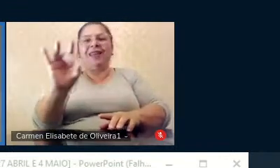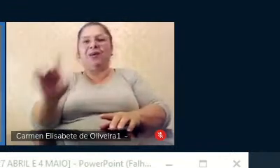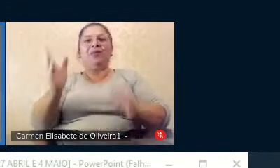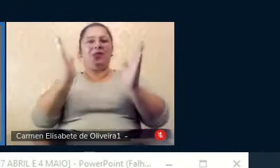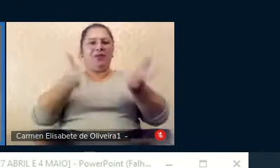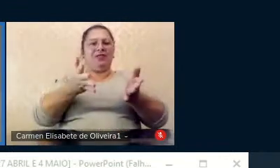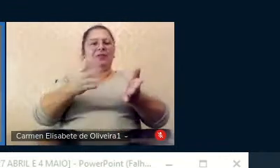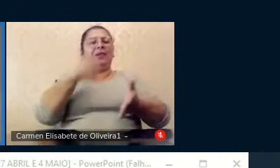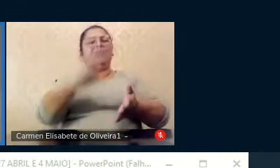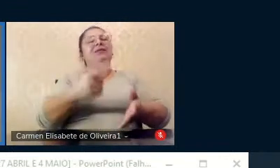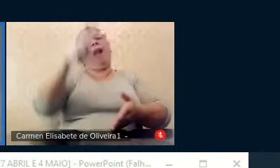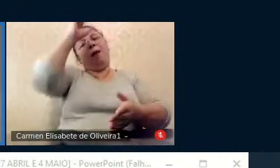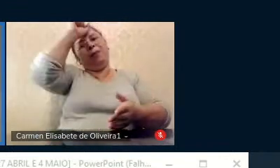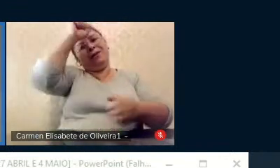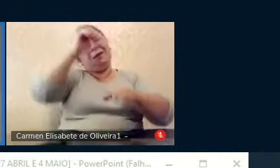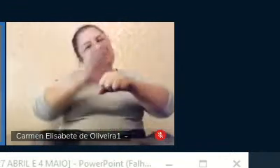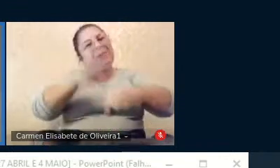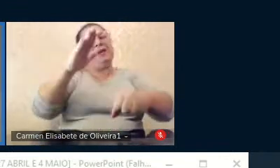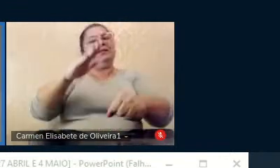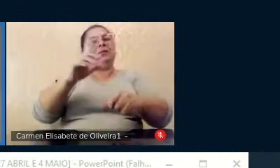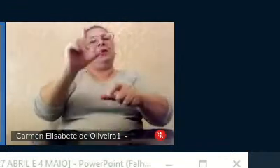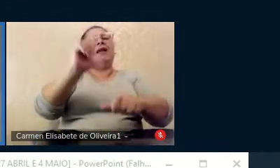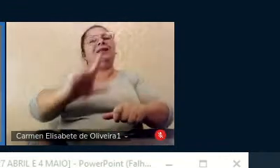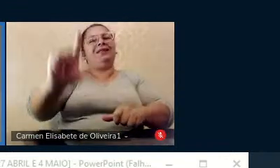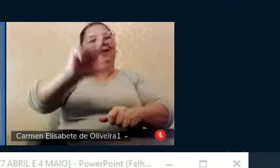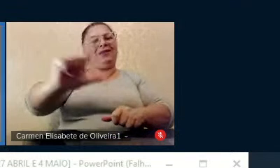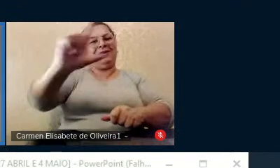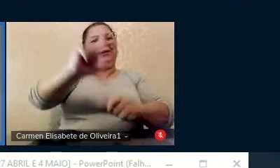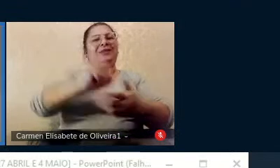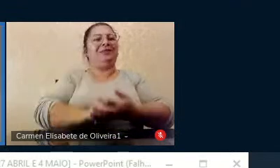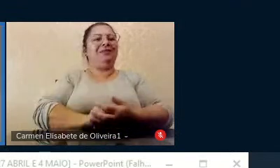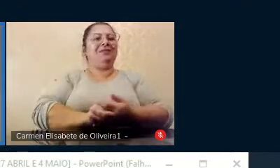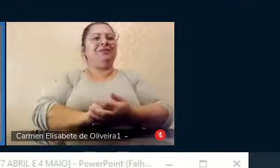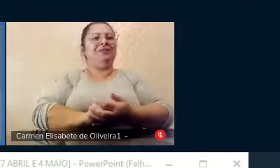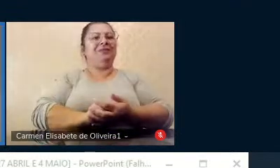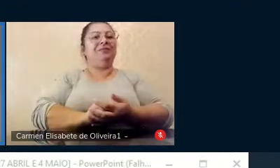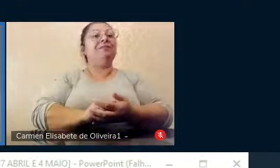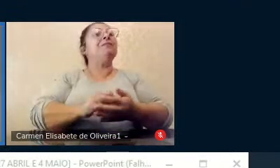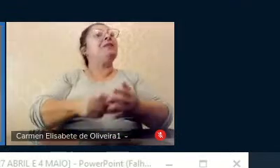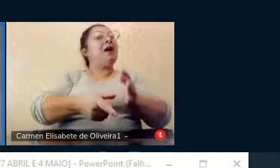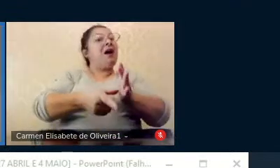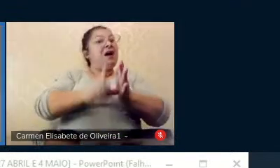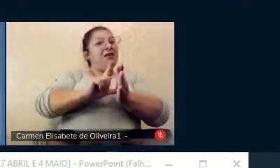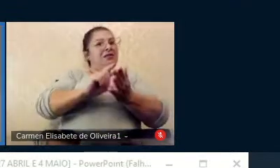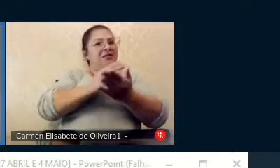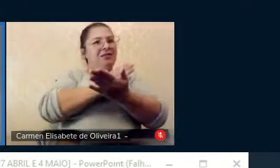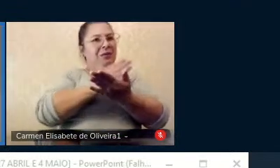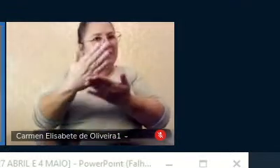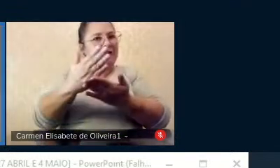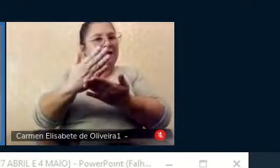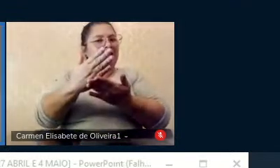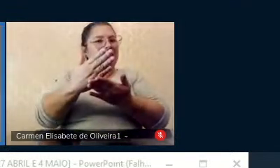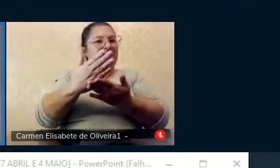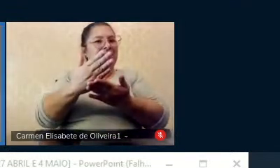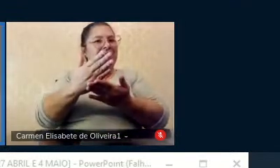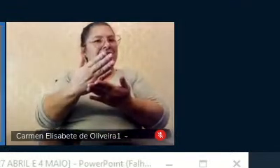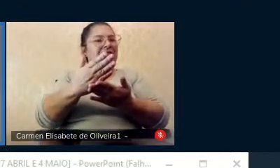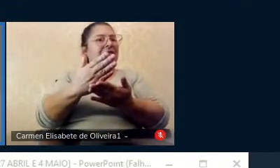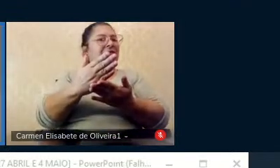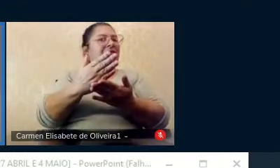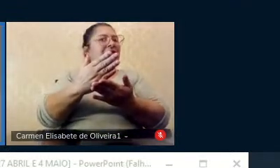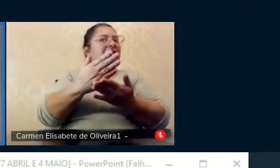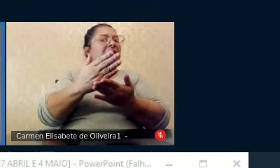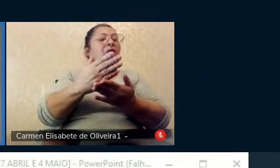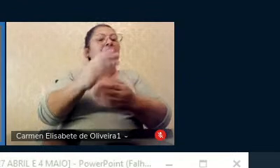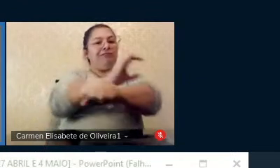sobre essa literatura, né? Mas, então, antes de começar especificamente o